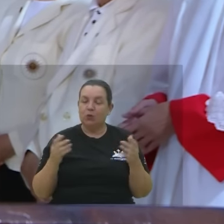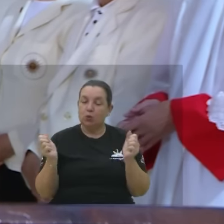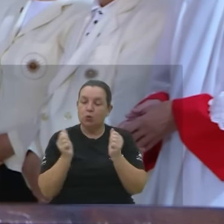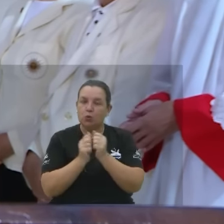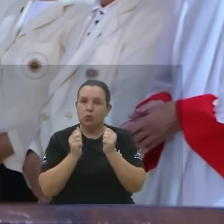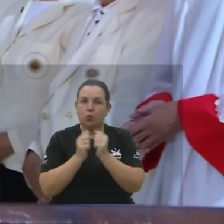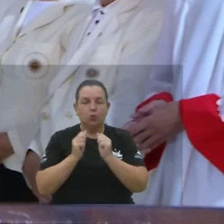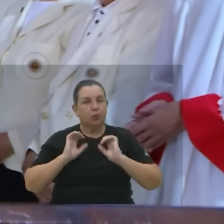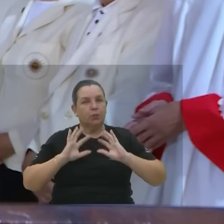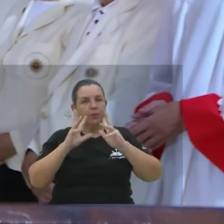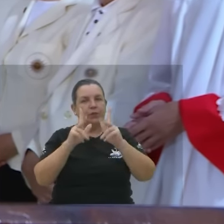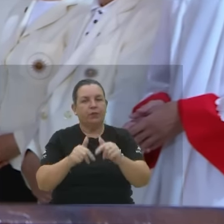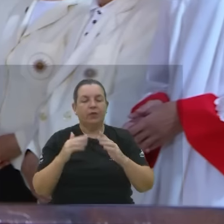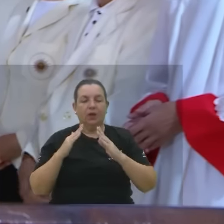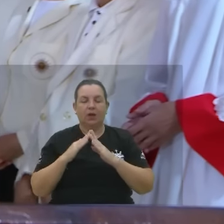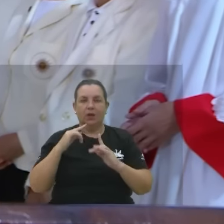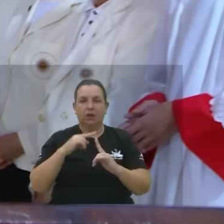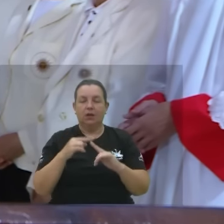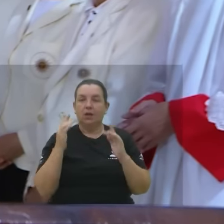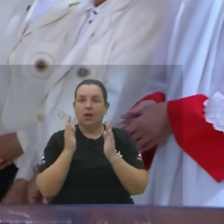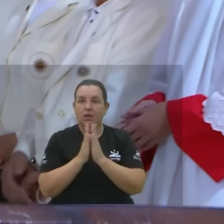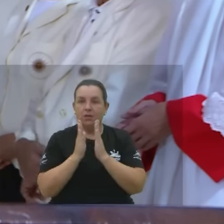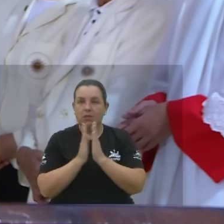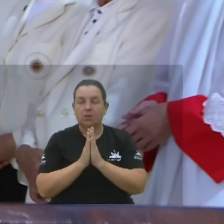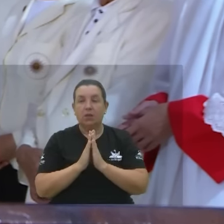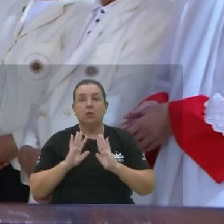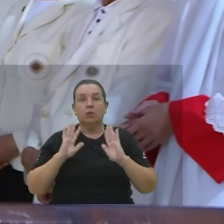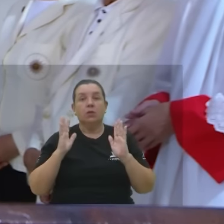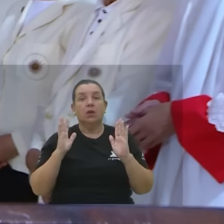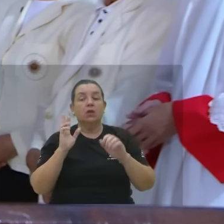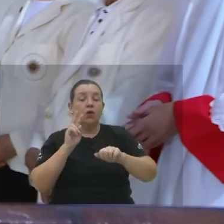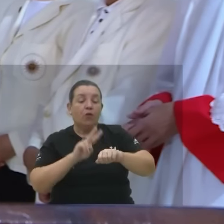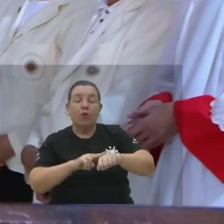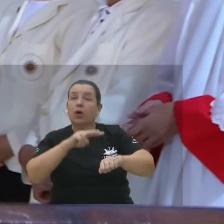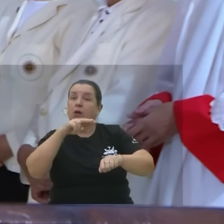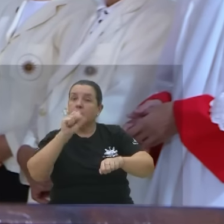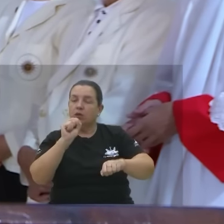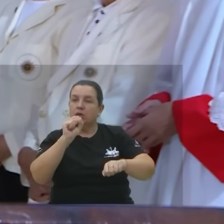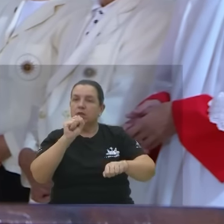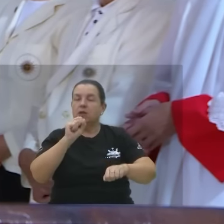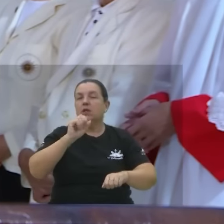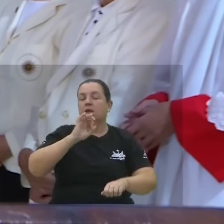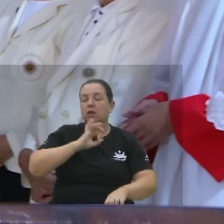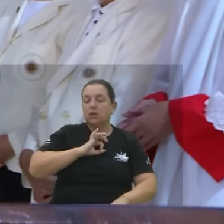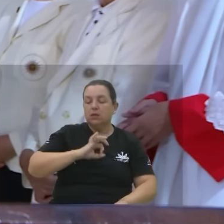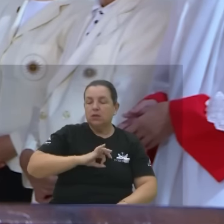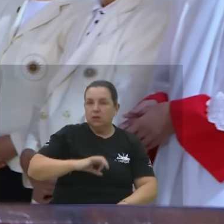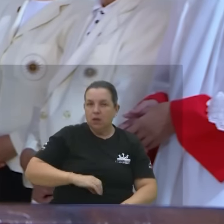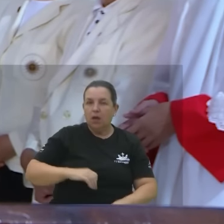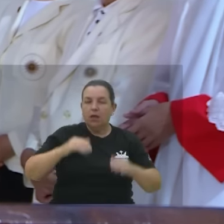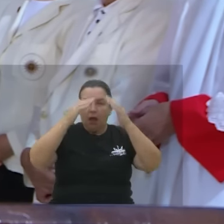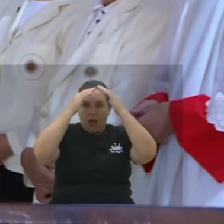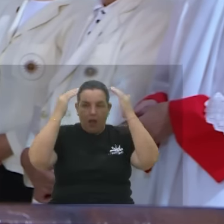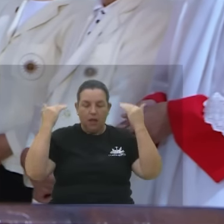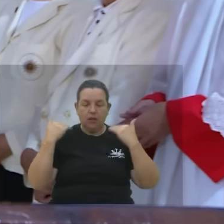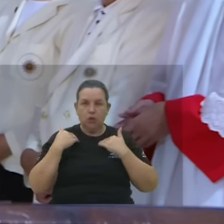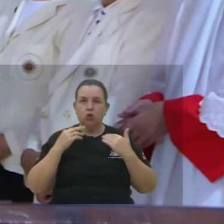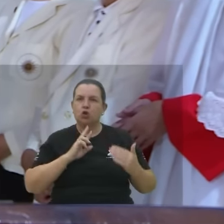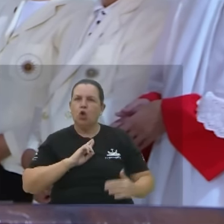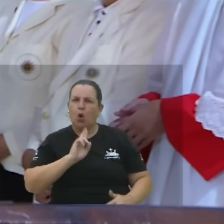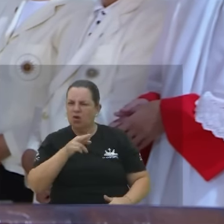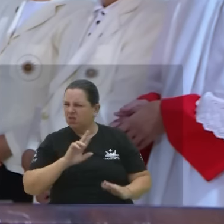com toda a igreja, rezamos pelas vocações sacerdotais e religiosas. E